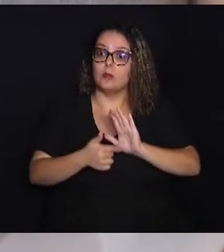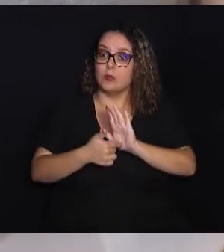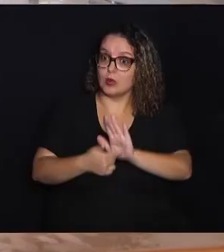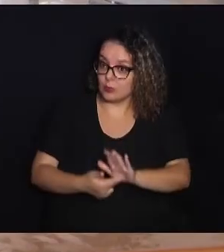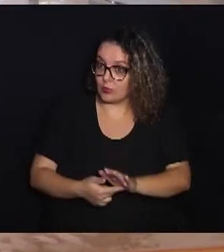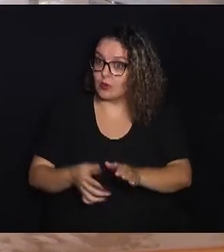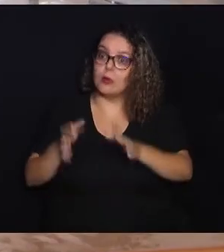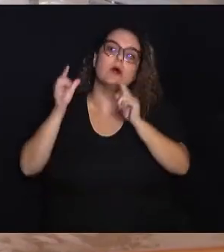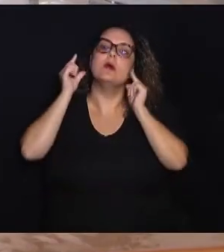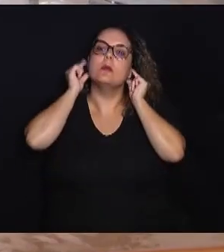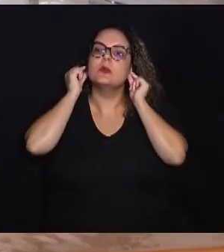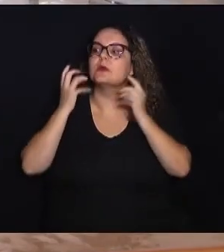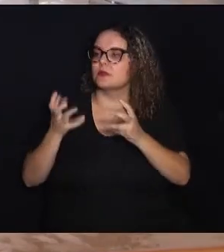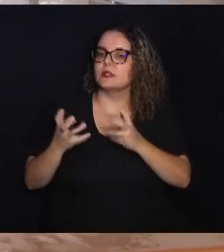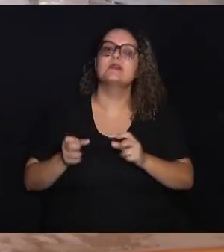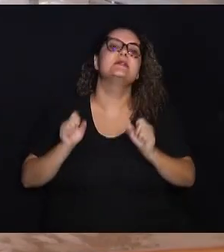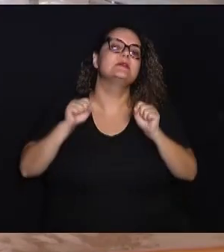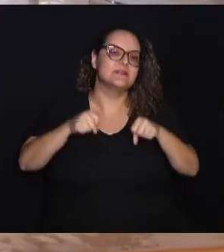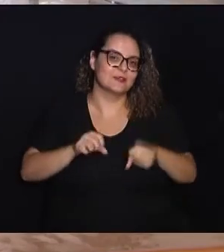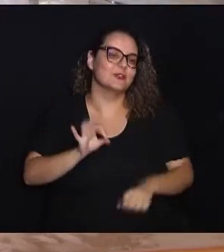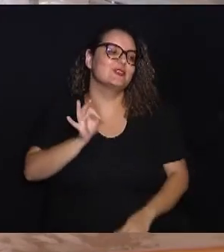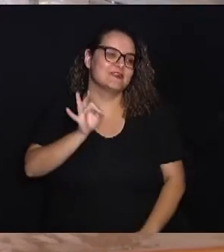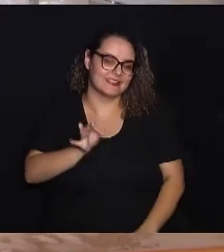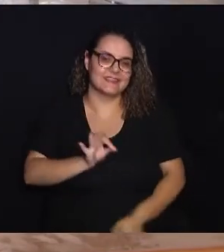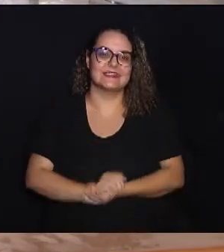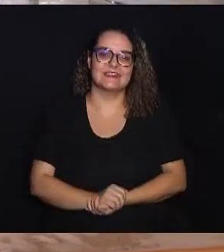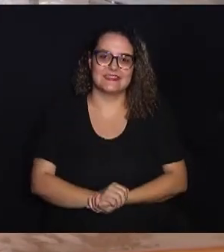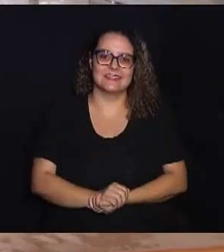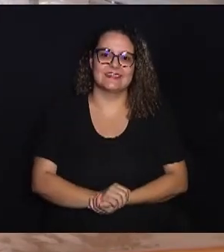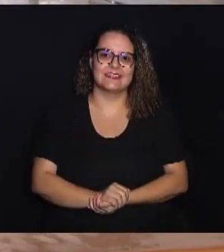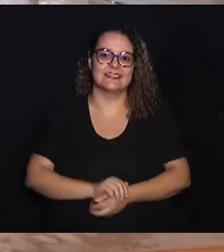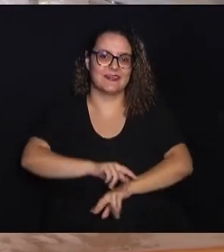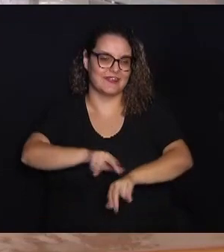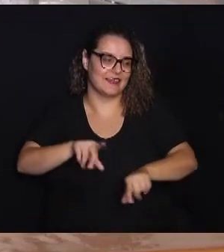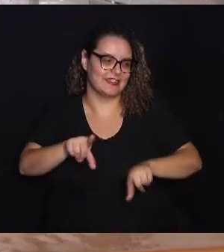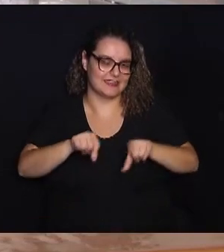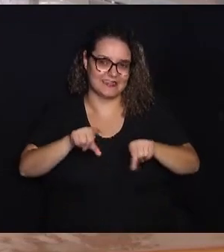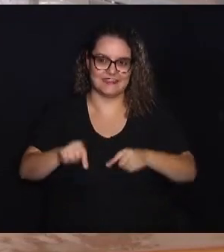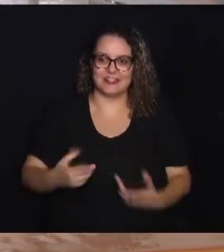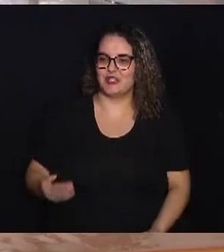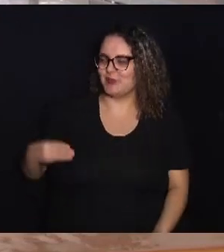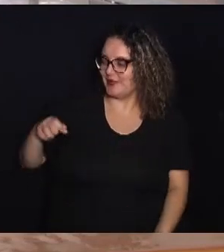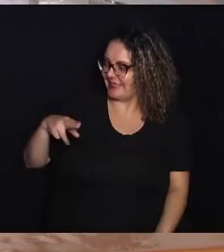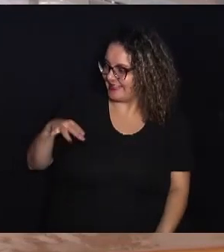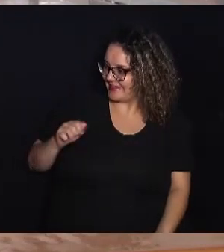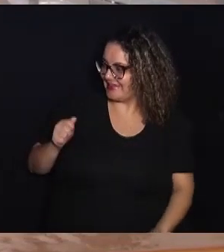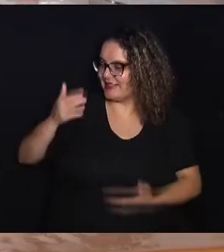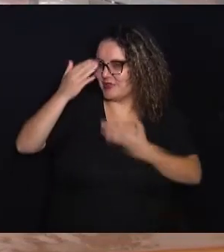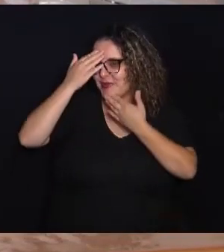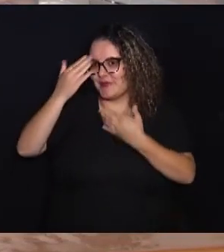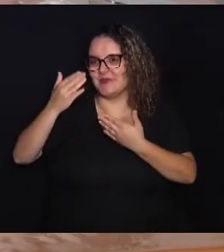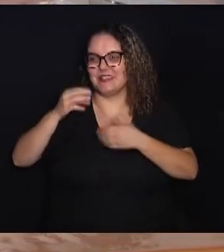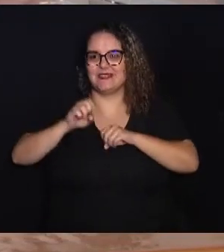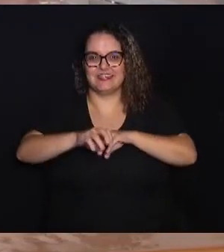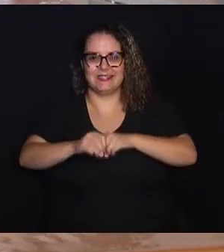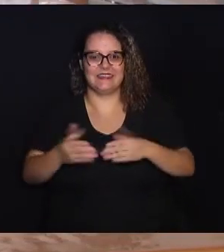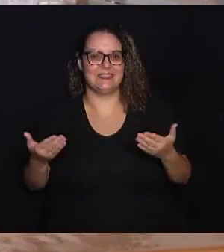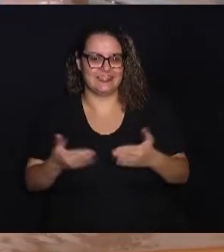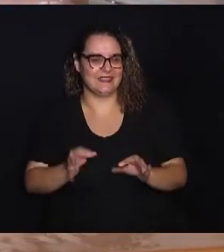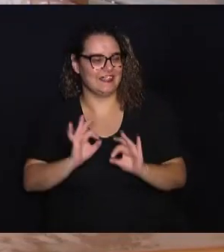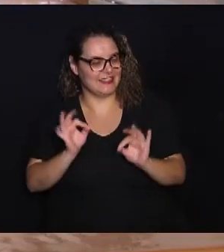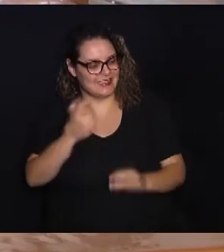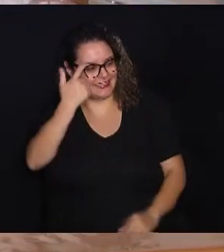paralelos. Vou segurar com o dedão e dar